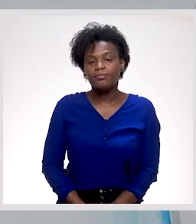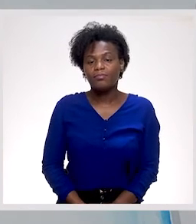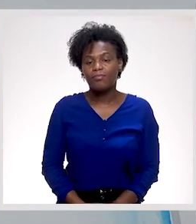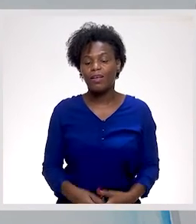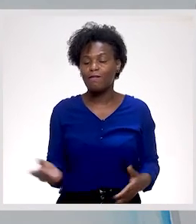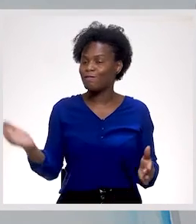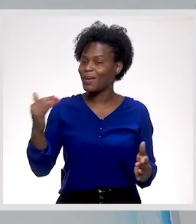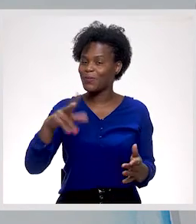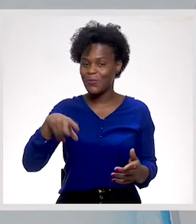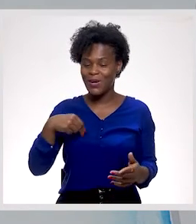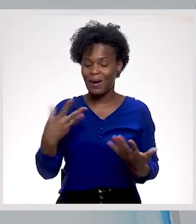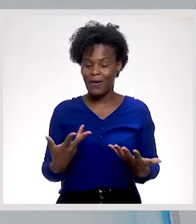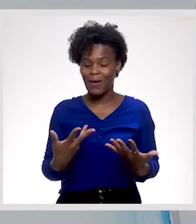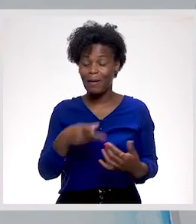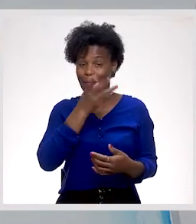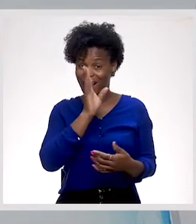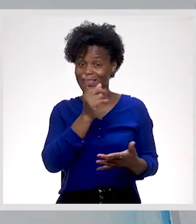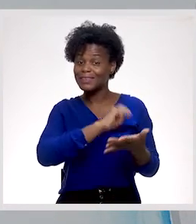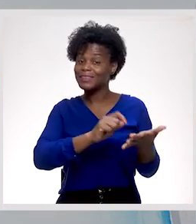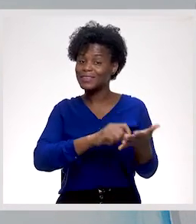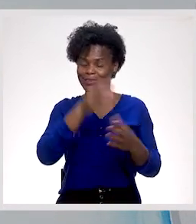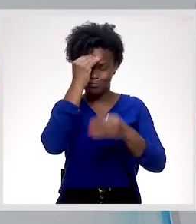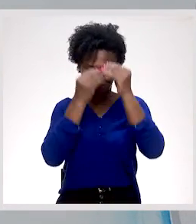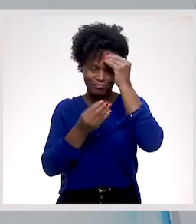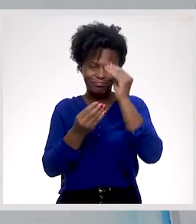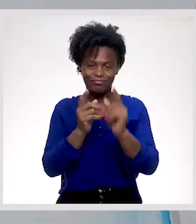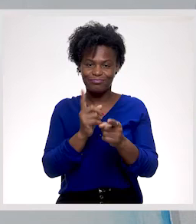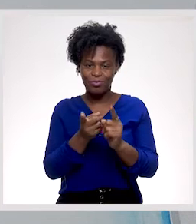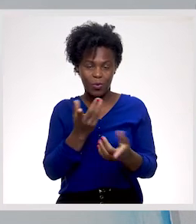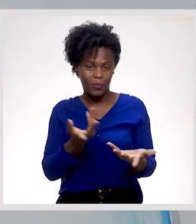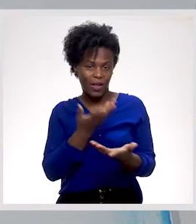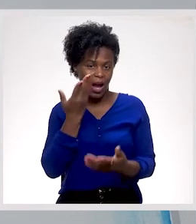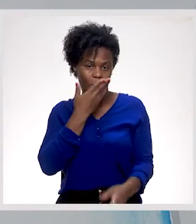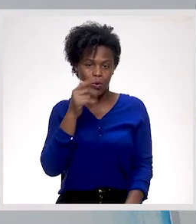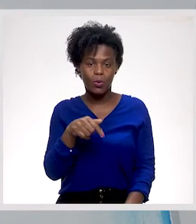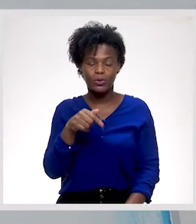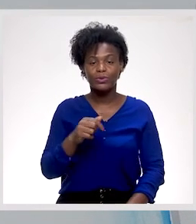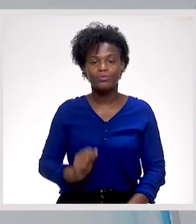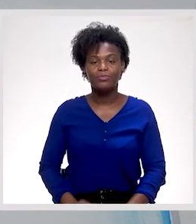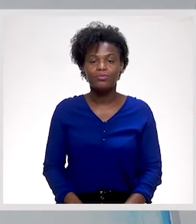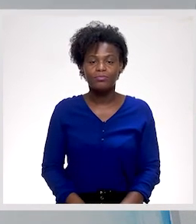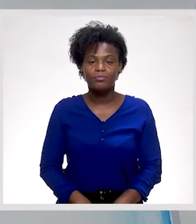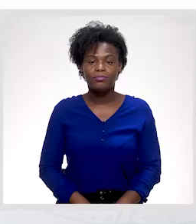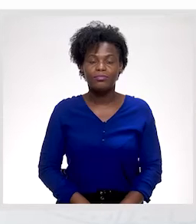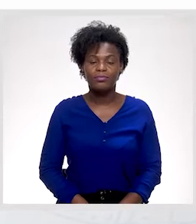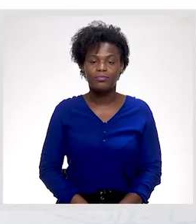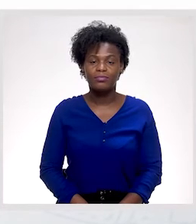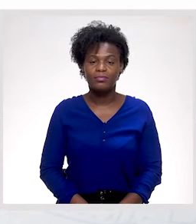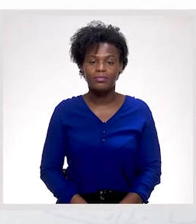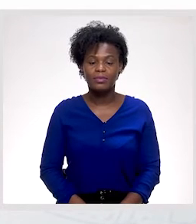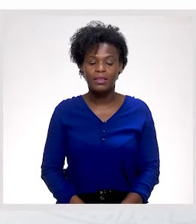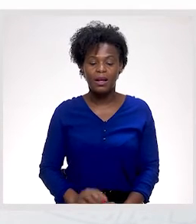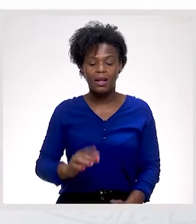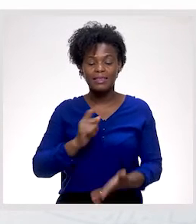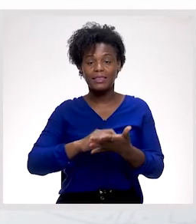Venham comigo e vamos colocar em prática o aprendizado da aula de hoje. O nosso